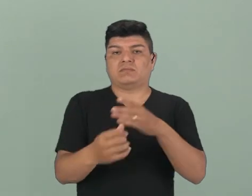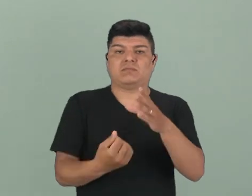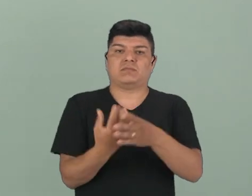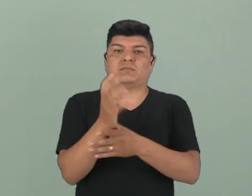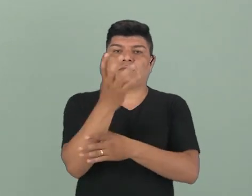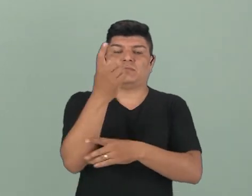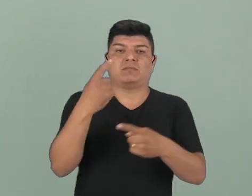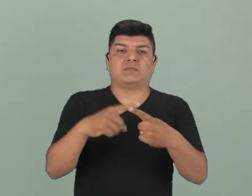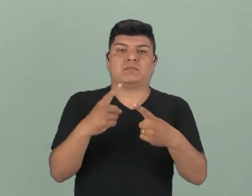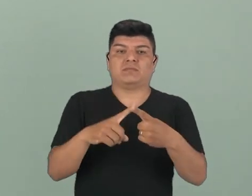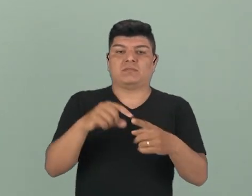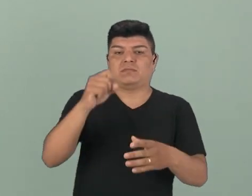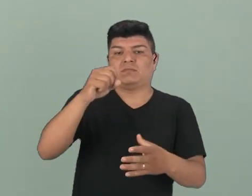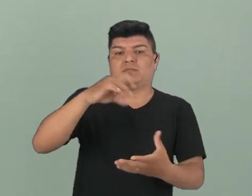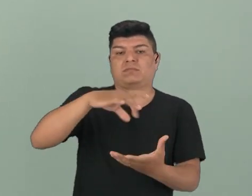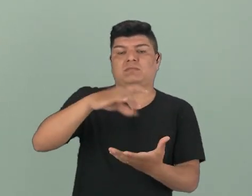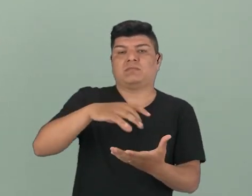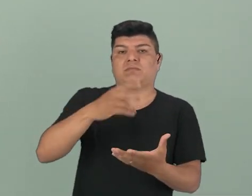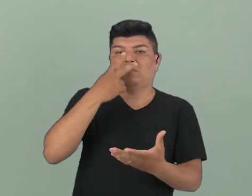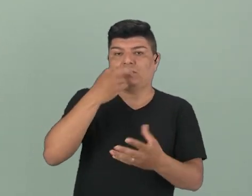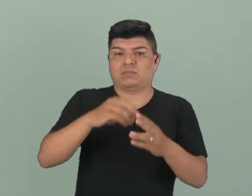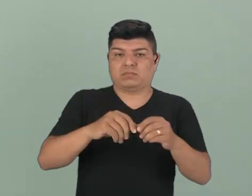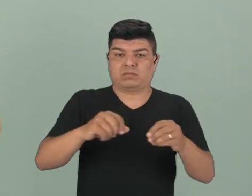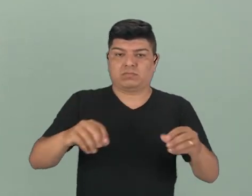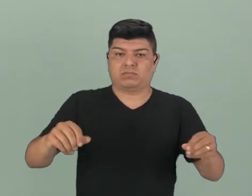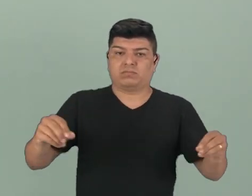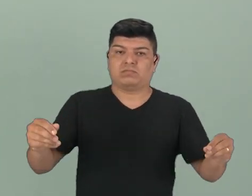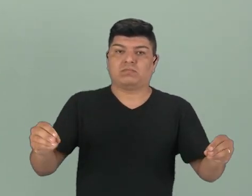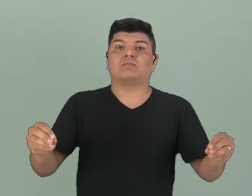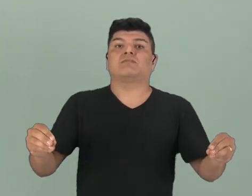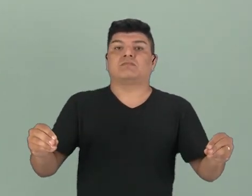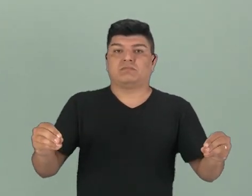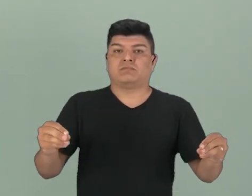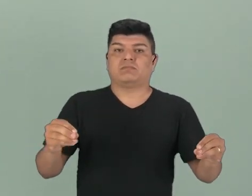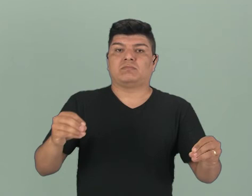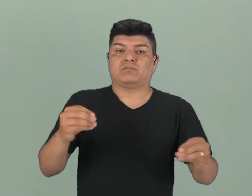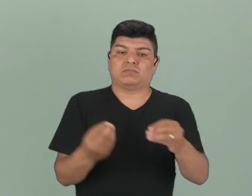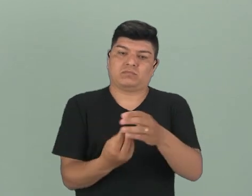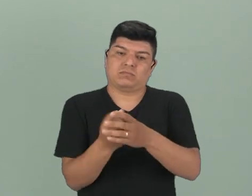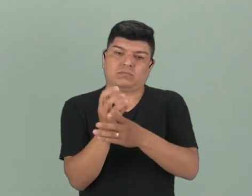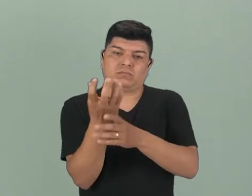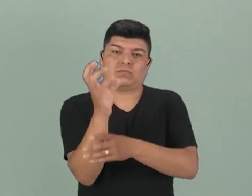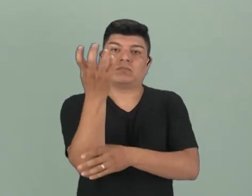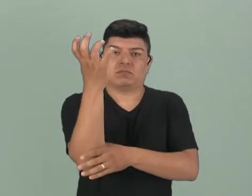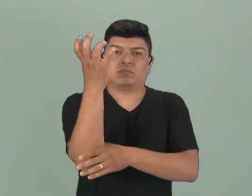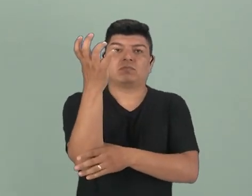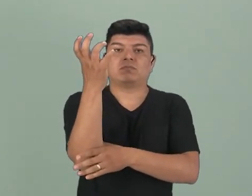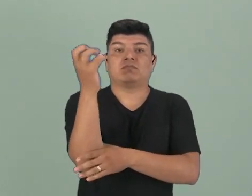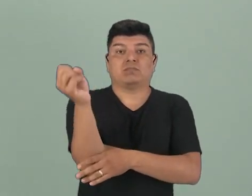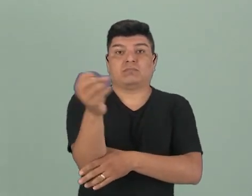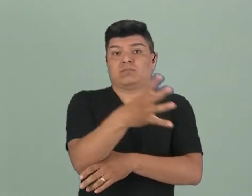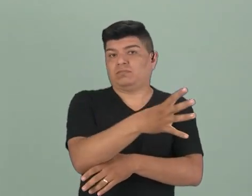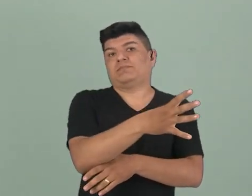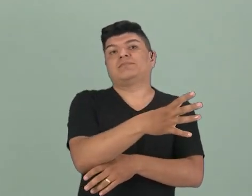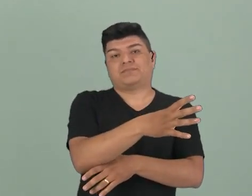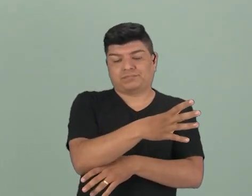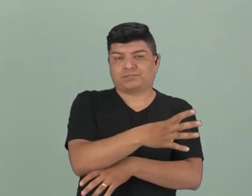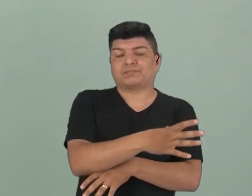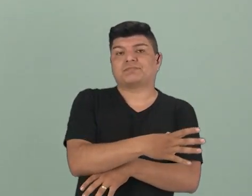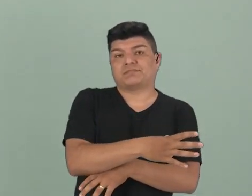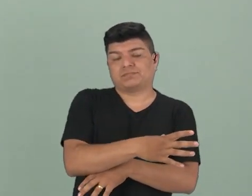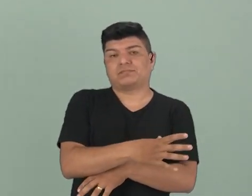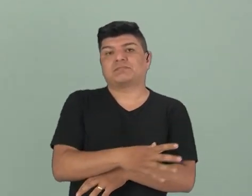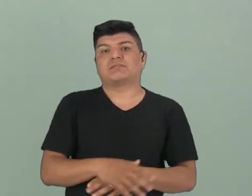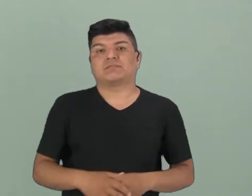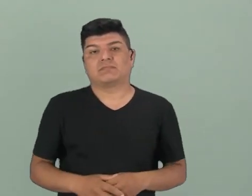Porque esses restos de animais, eles servem como adubo, né? Para o vegetal que está ali ou a planta. E aí dá origem a um novo,